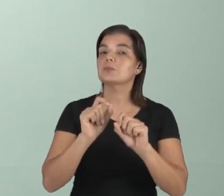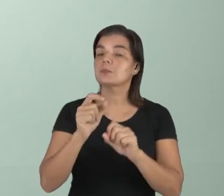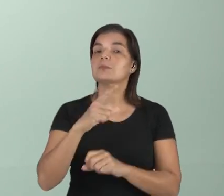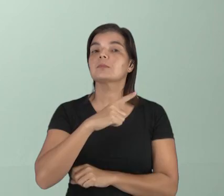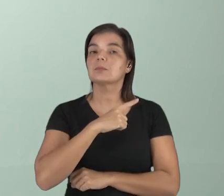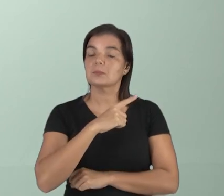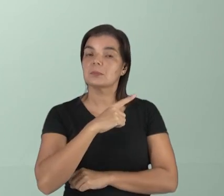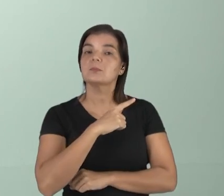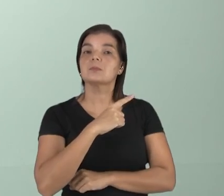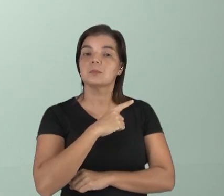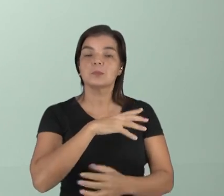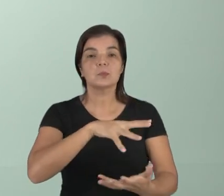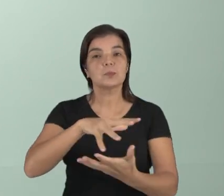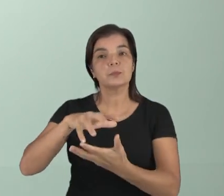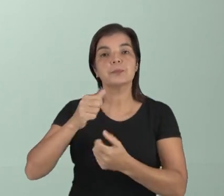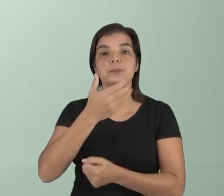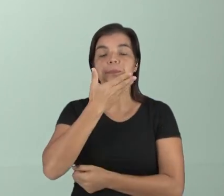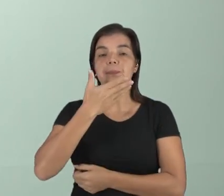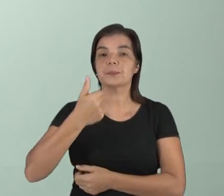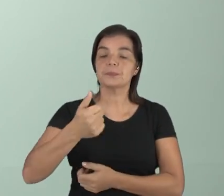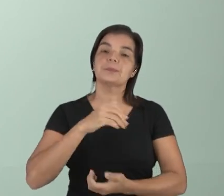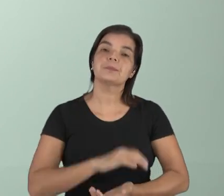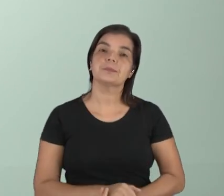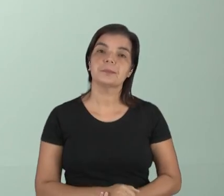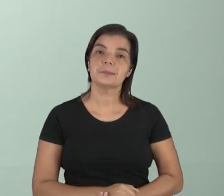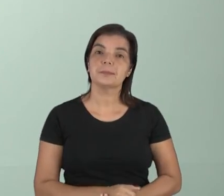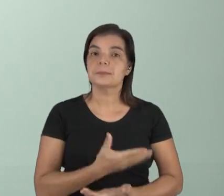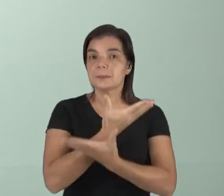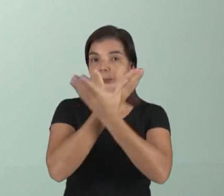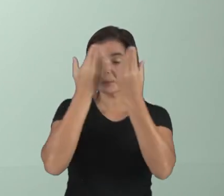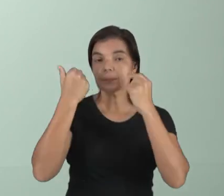haja, então, um mundo melhor, ok, pessoal? Então, não